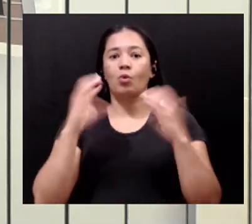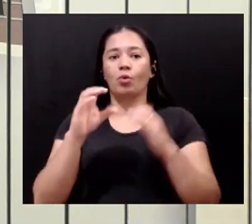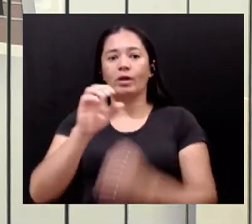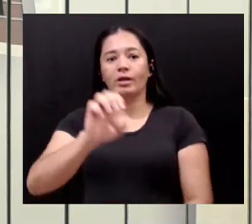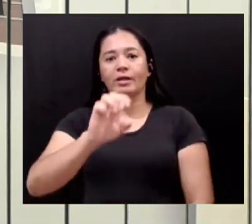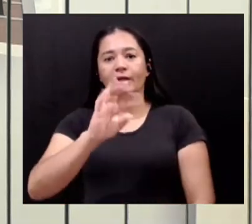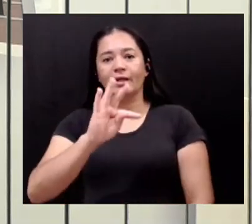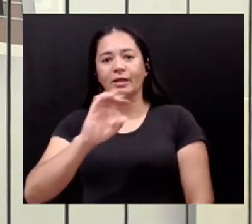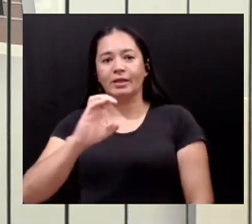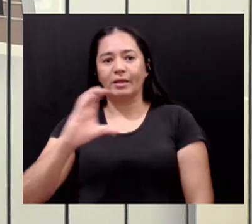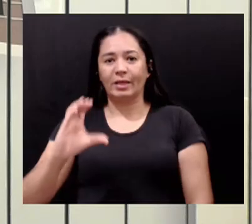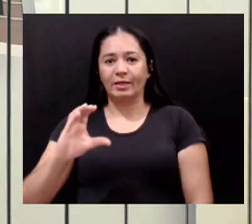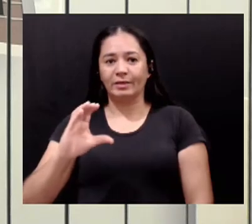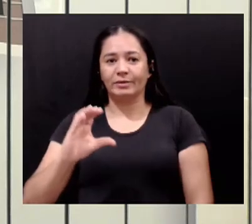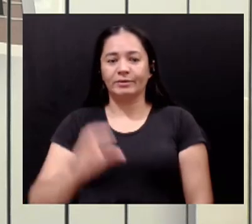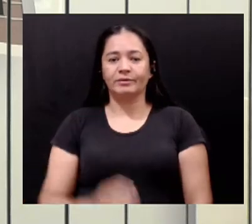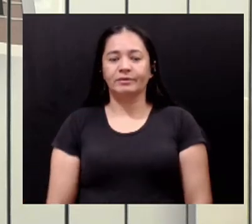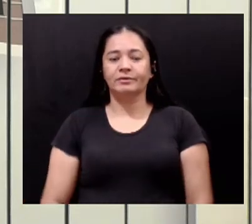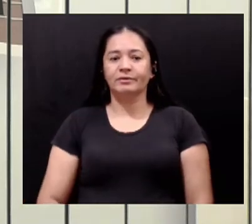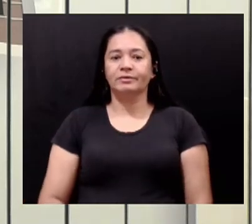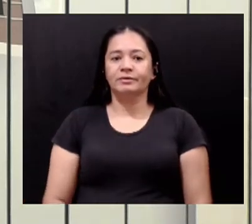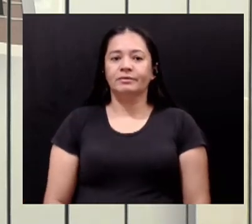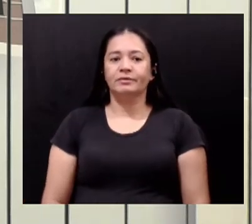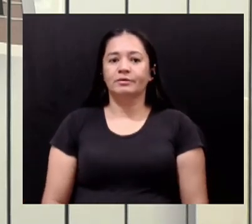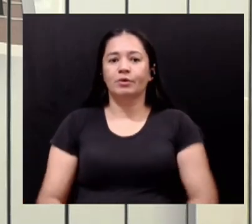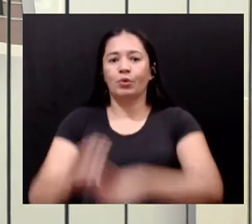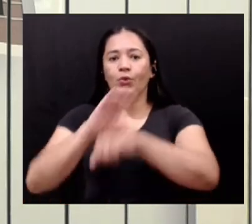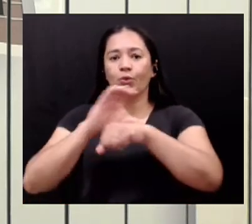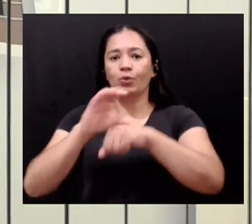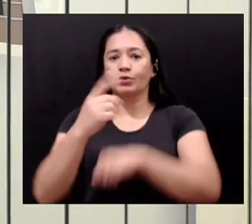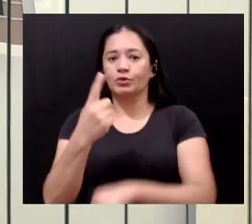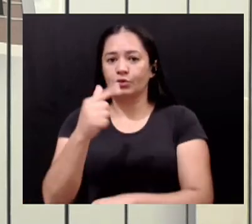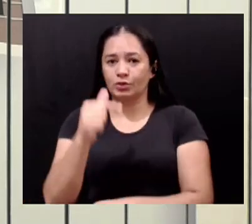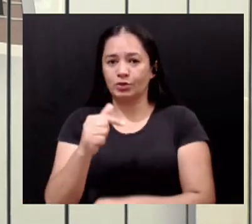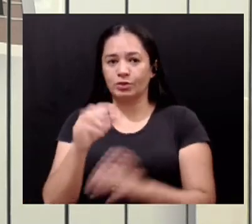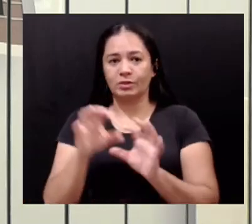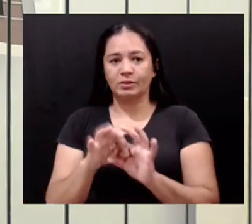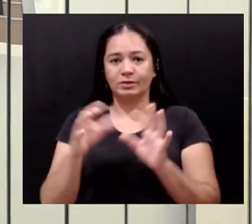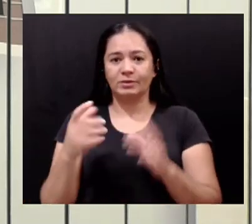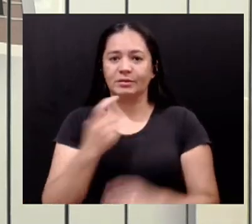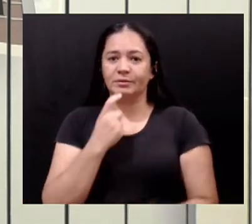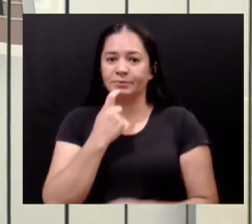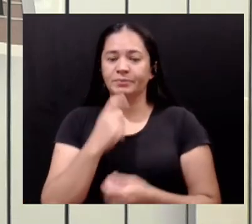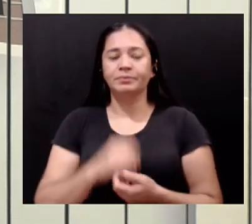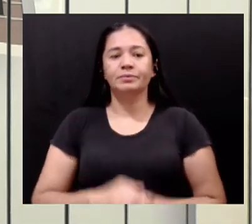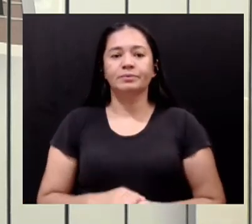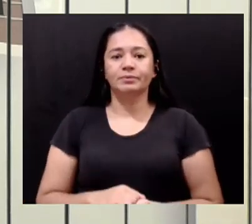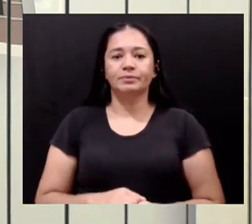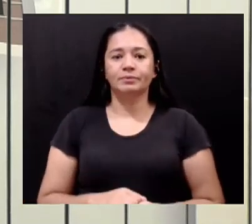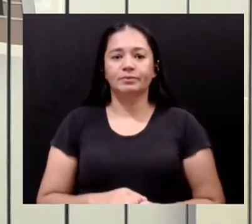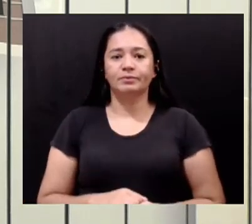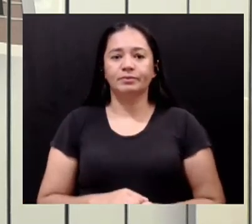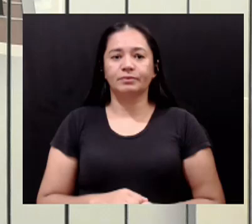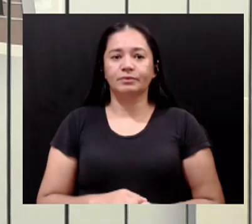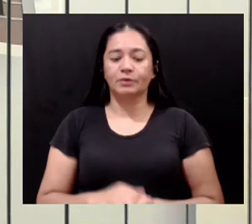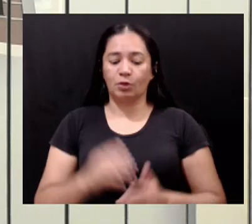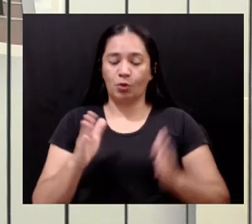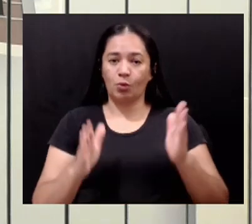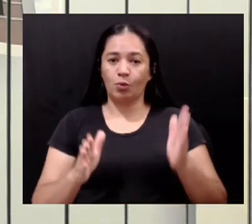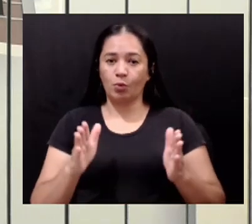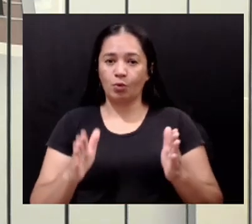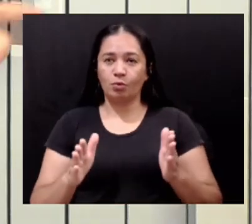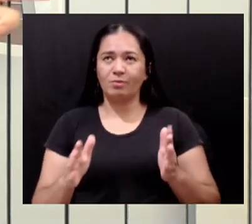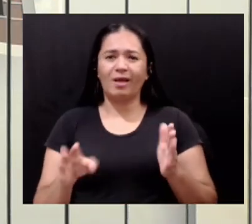Souza. São 17 cursos disponíveis aqui em Campinas. Então, sobre os prazos, até quando pode